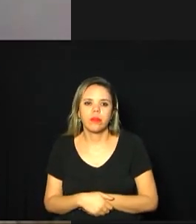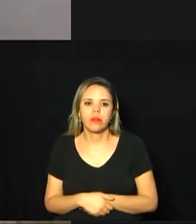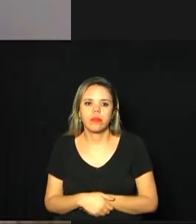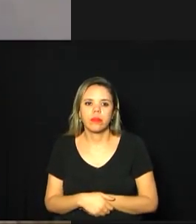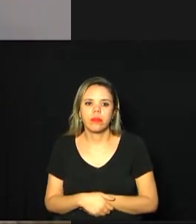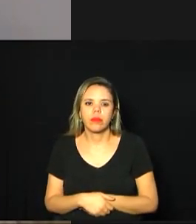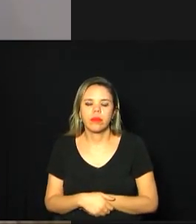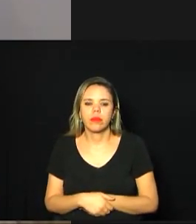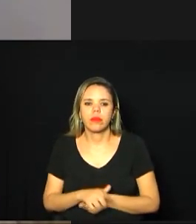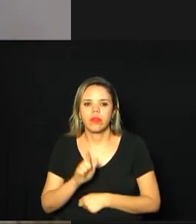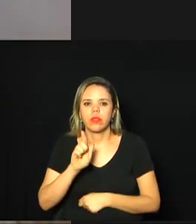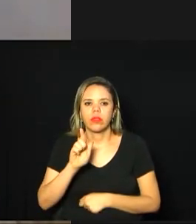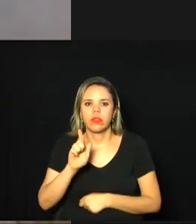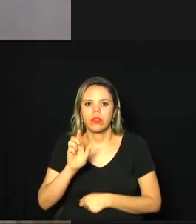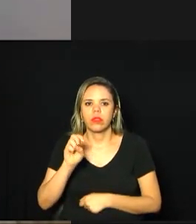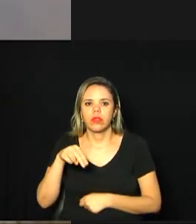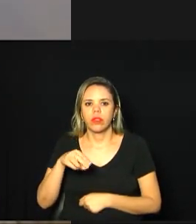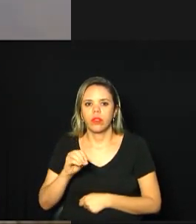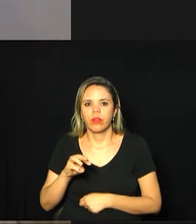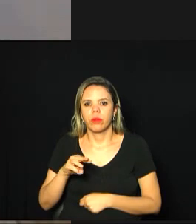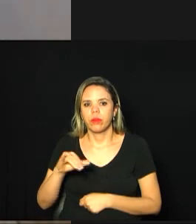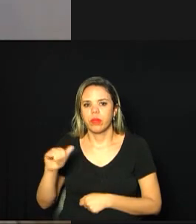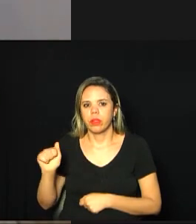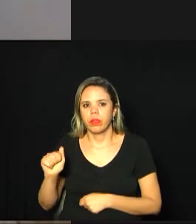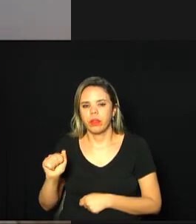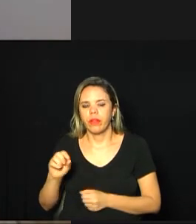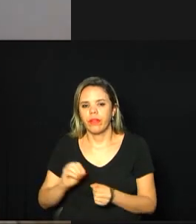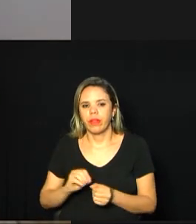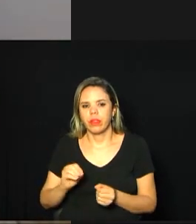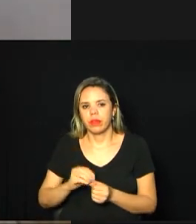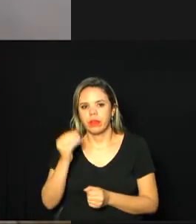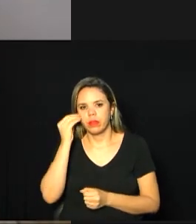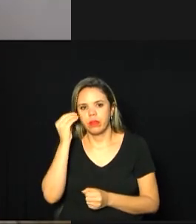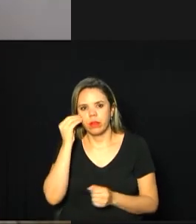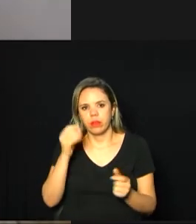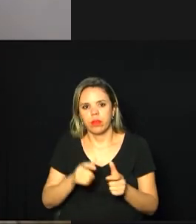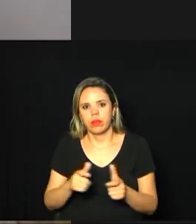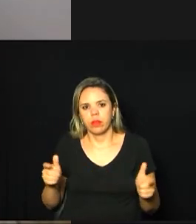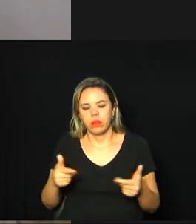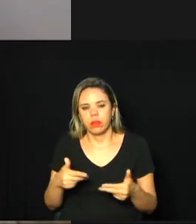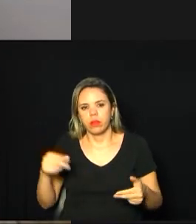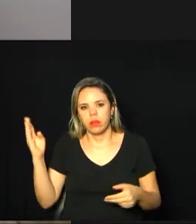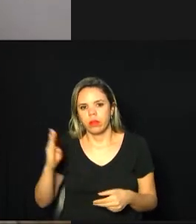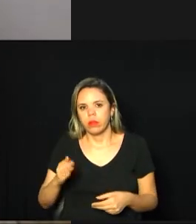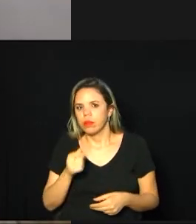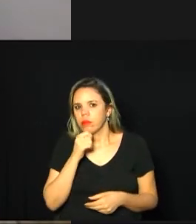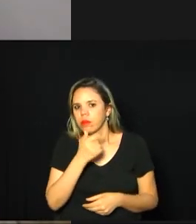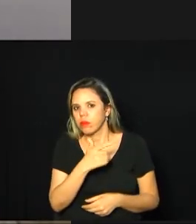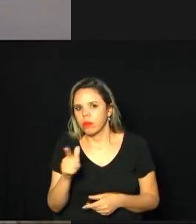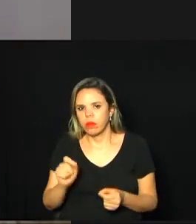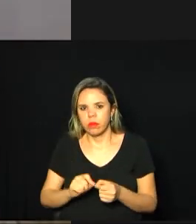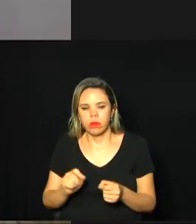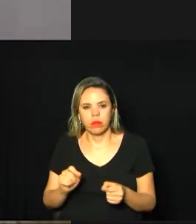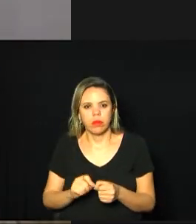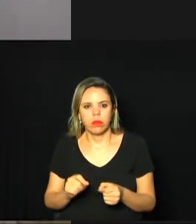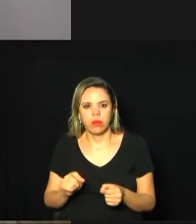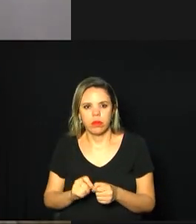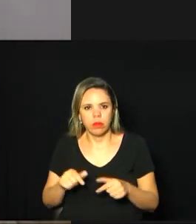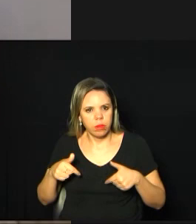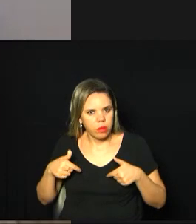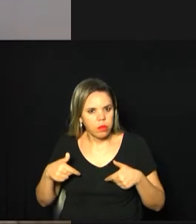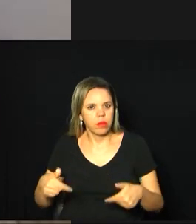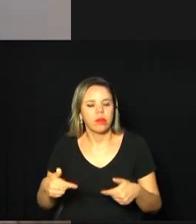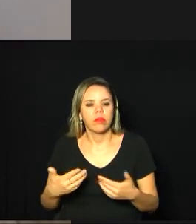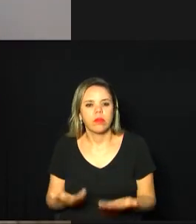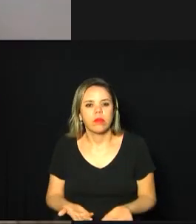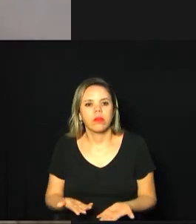do genômica. Então, além de fazer testes em massa, que é uma coisa que o Brasil ainda não faz com o empenho que